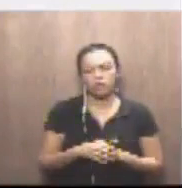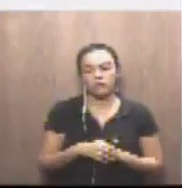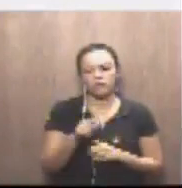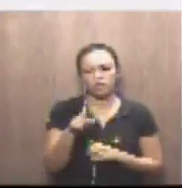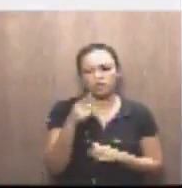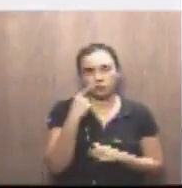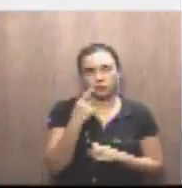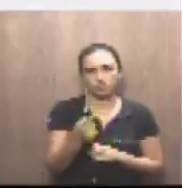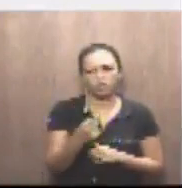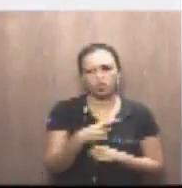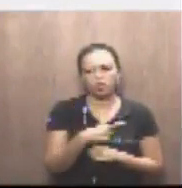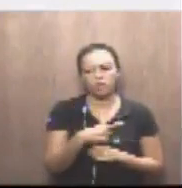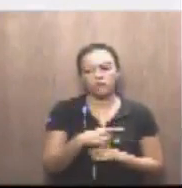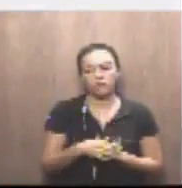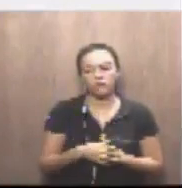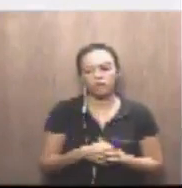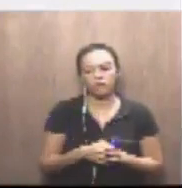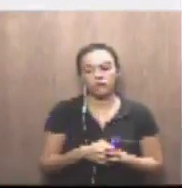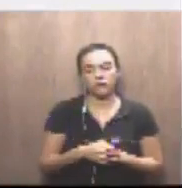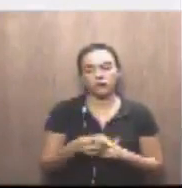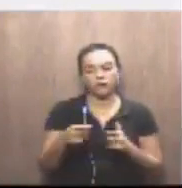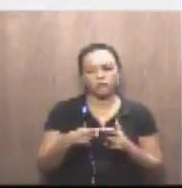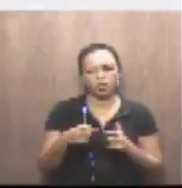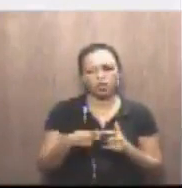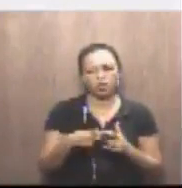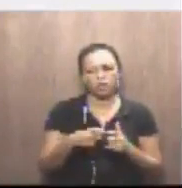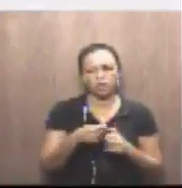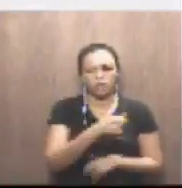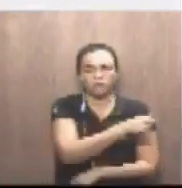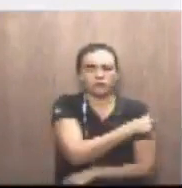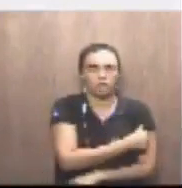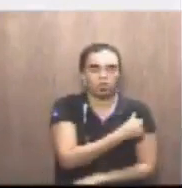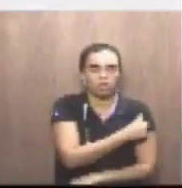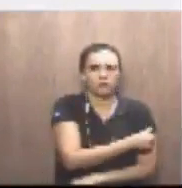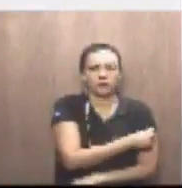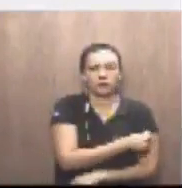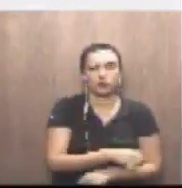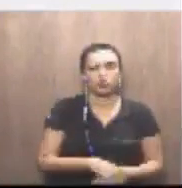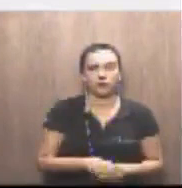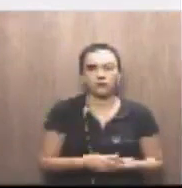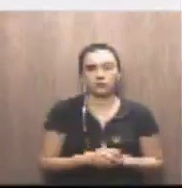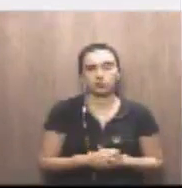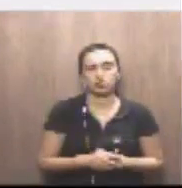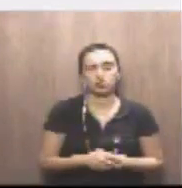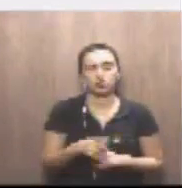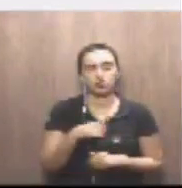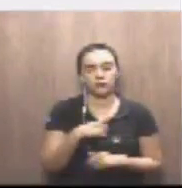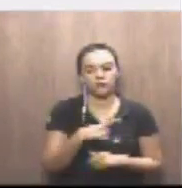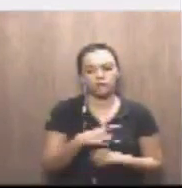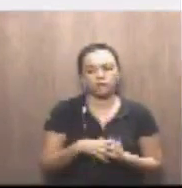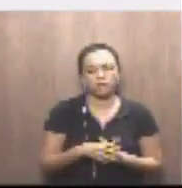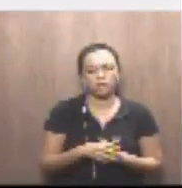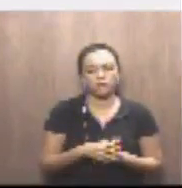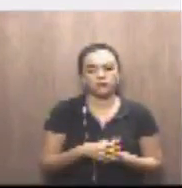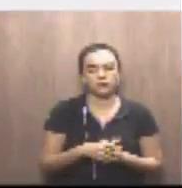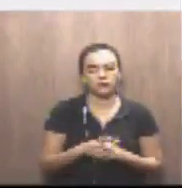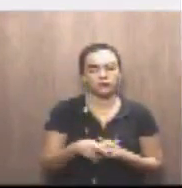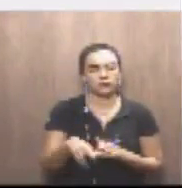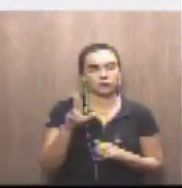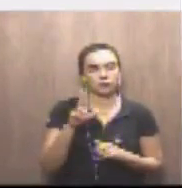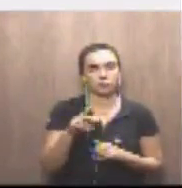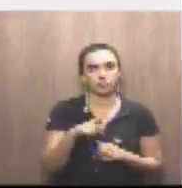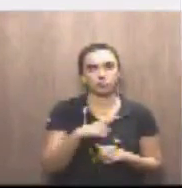você veja que os médicos, as enfermeiras obstetras, as obstetrizes, têm essa autoridade e